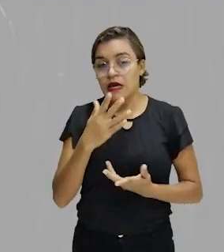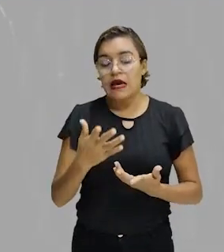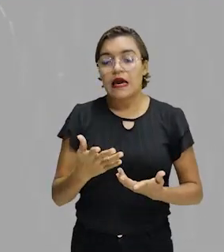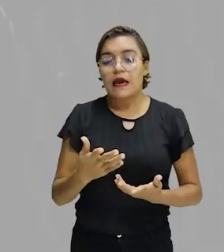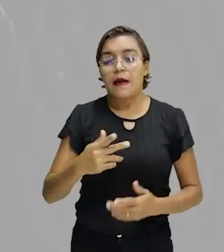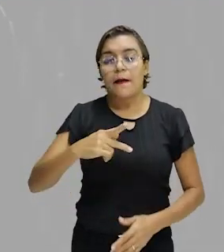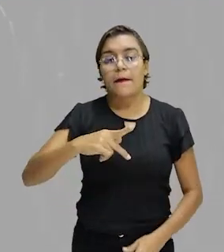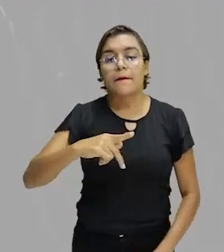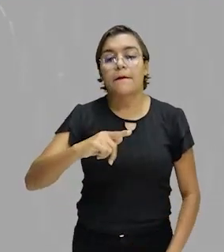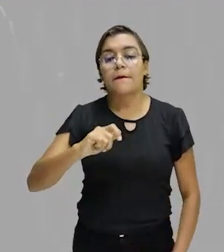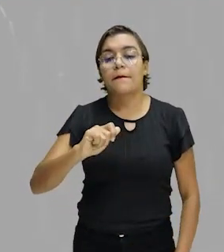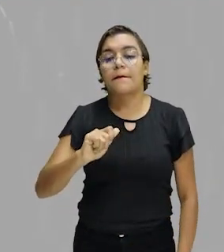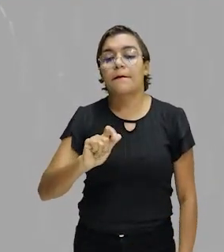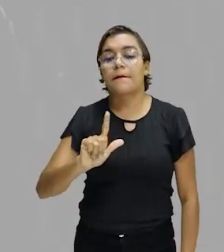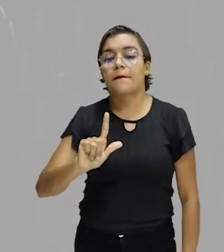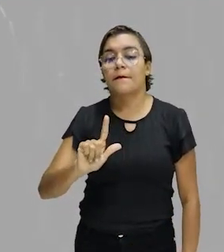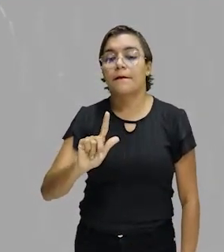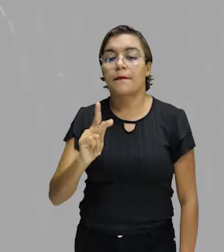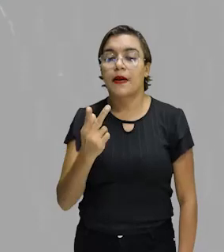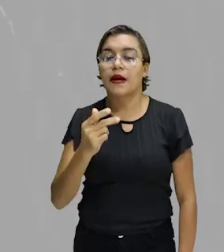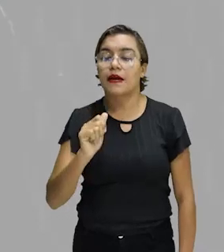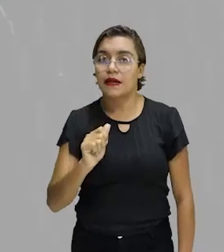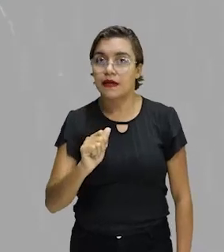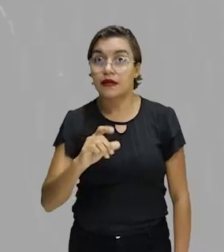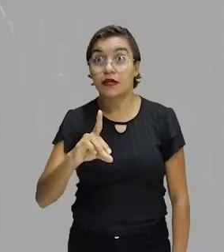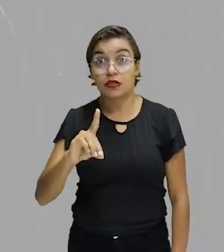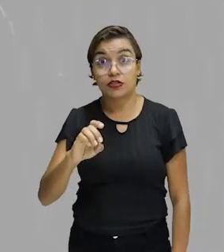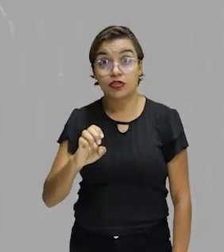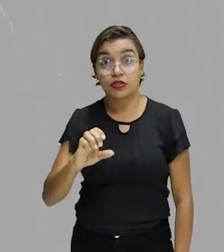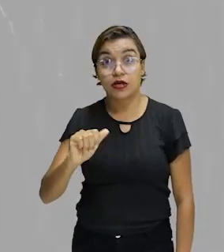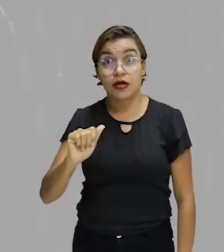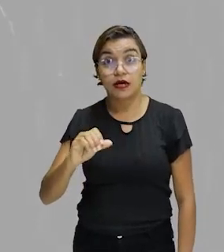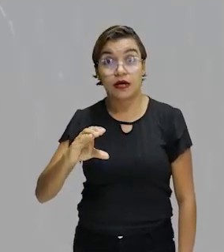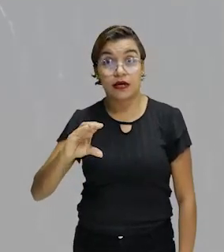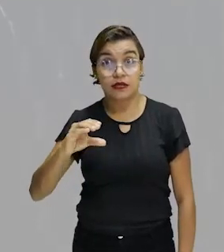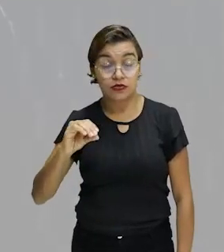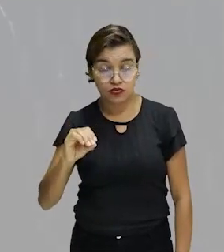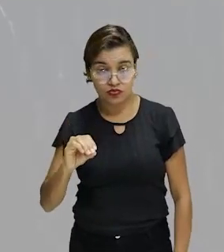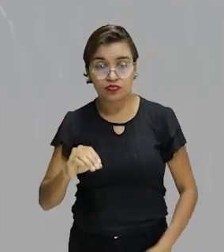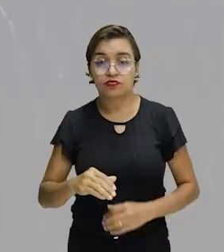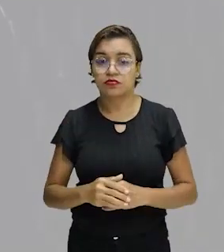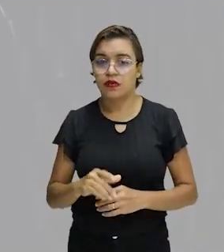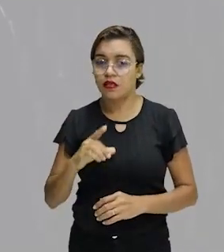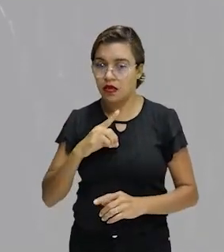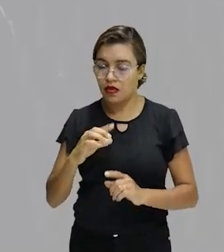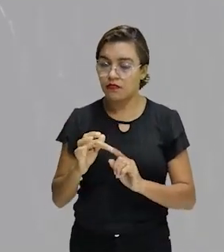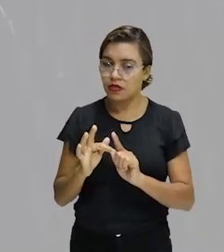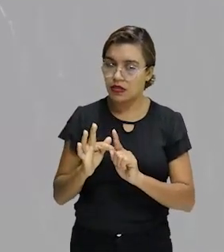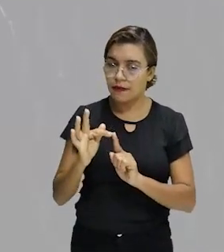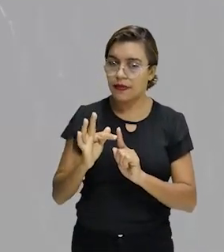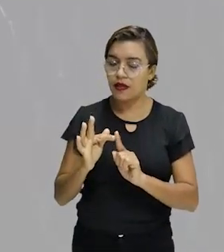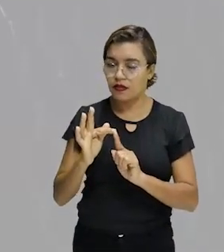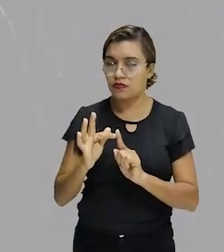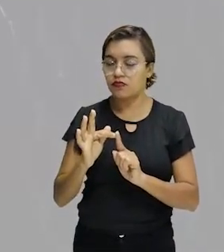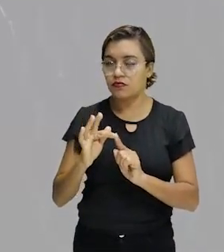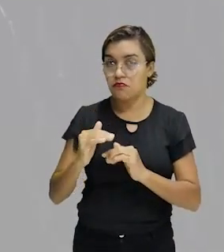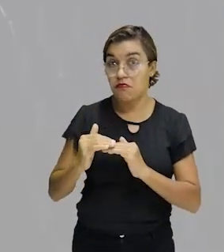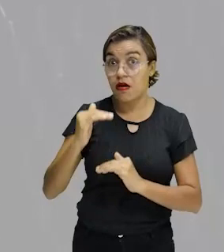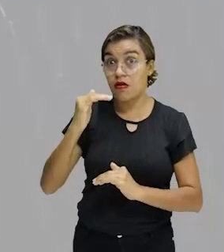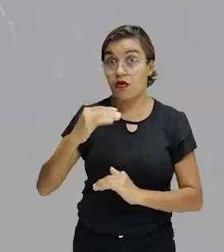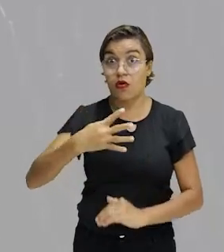gente vai ter mais superfícies de contato e numa temperatura maior, 40 graus